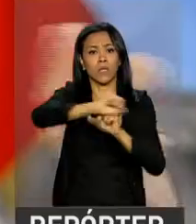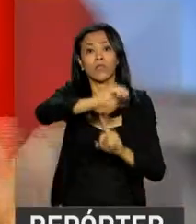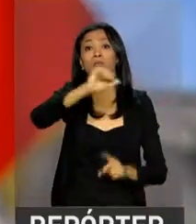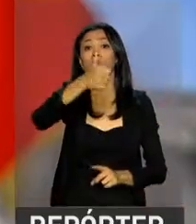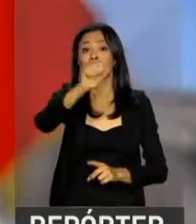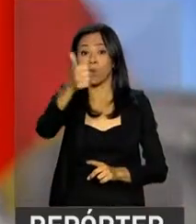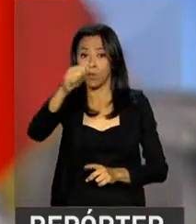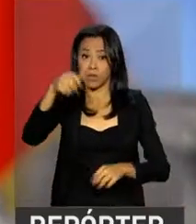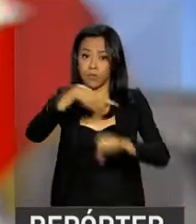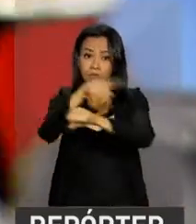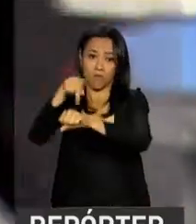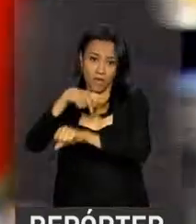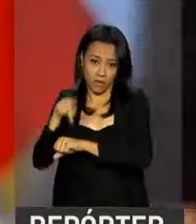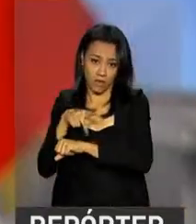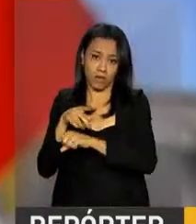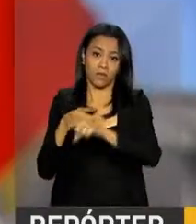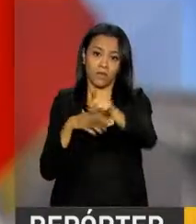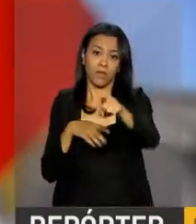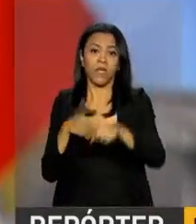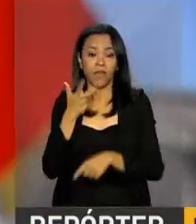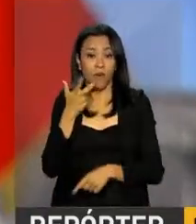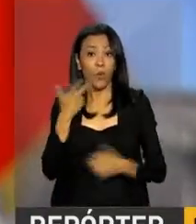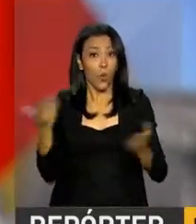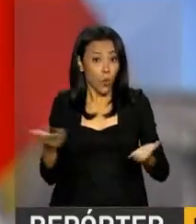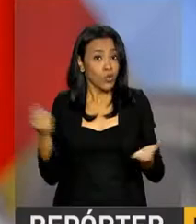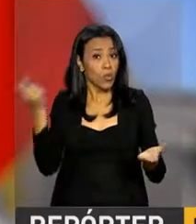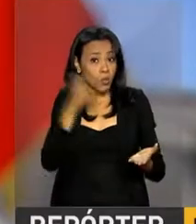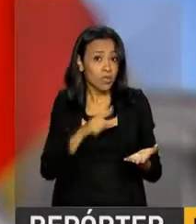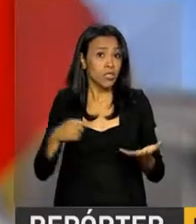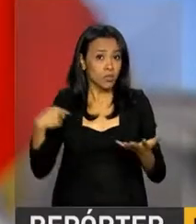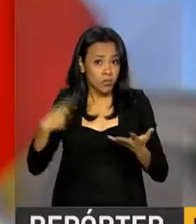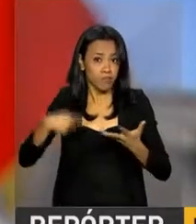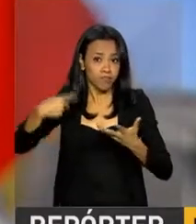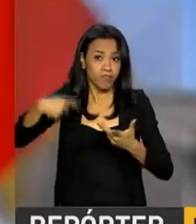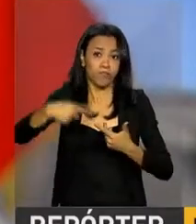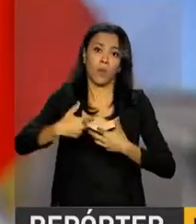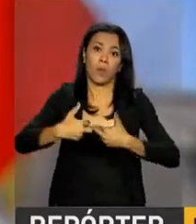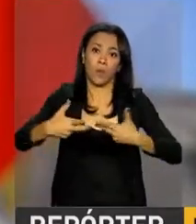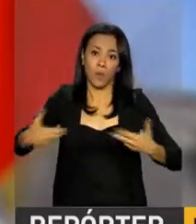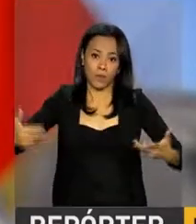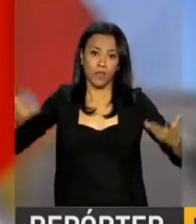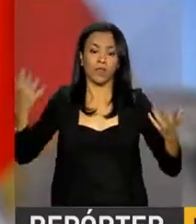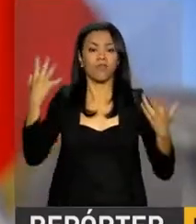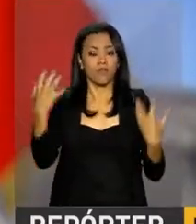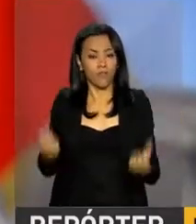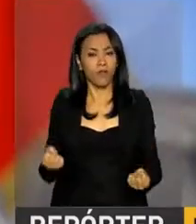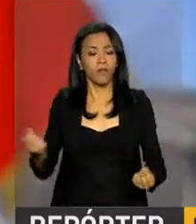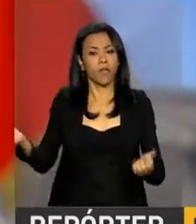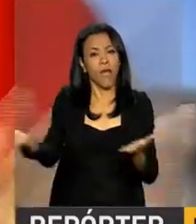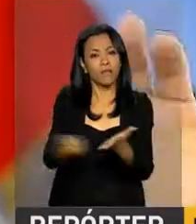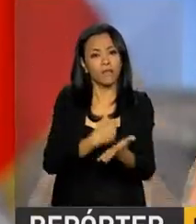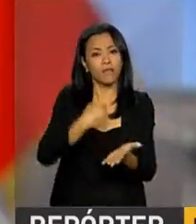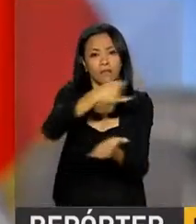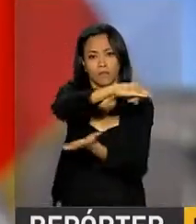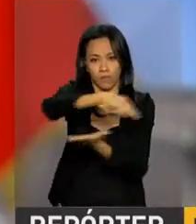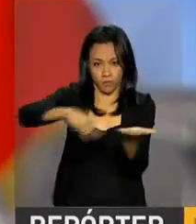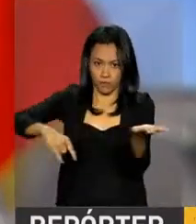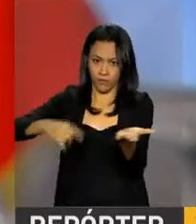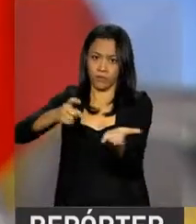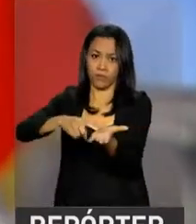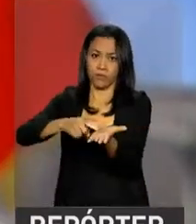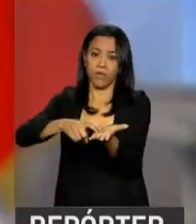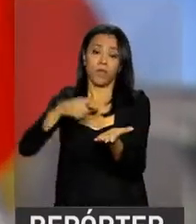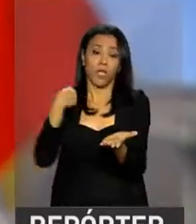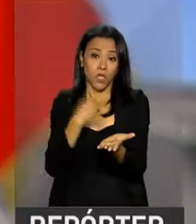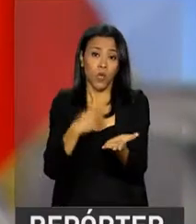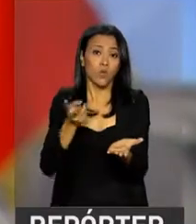hoje nós já avançamos tanto que nós já vamos ter a homologação do acordo para que nós possamos levar